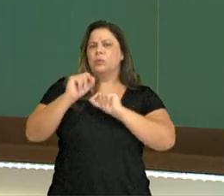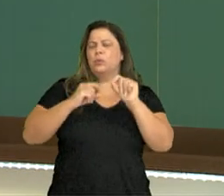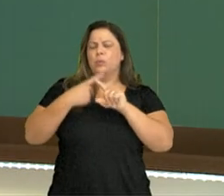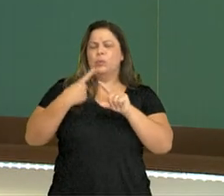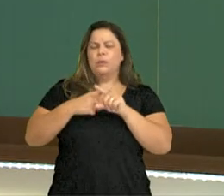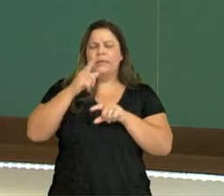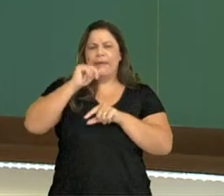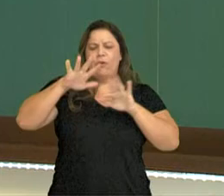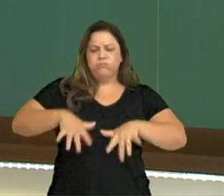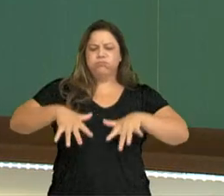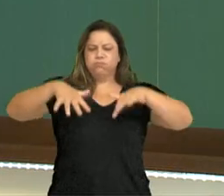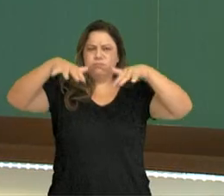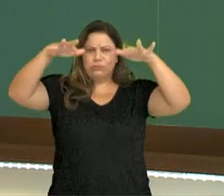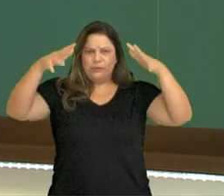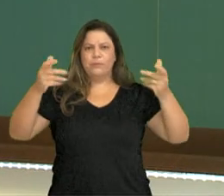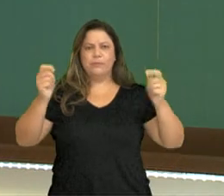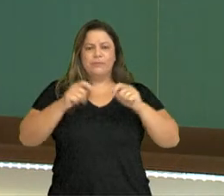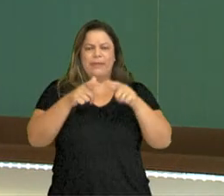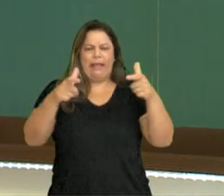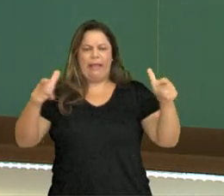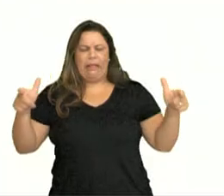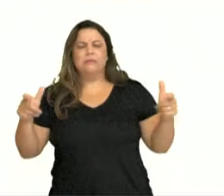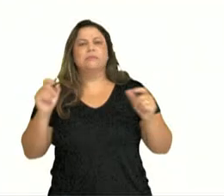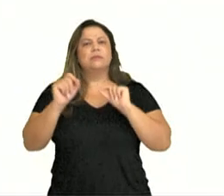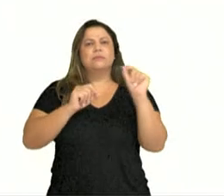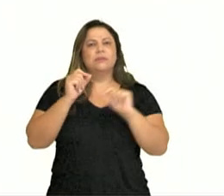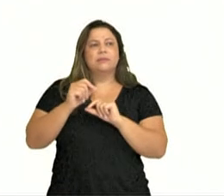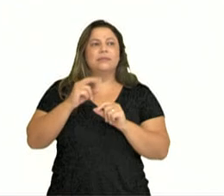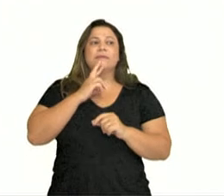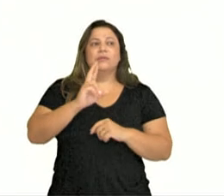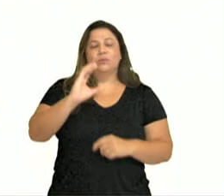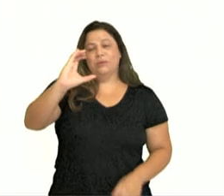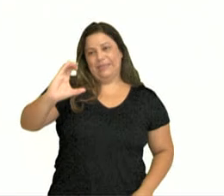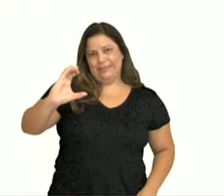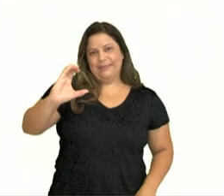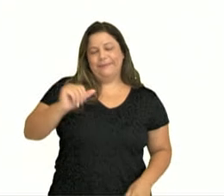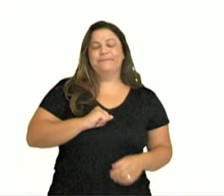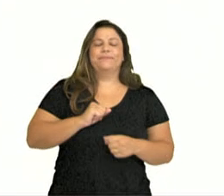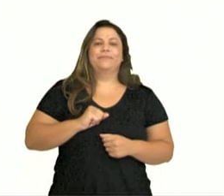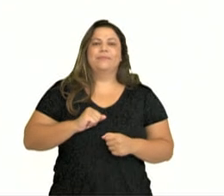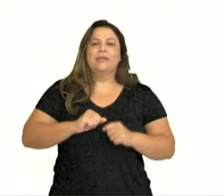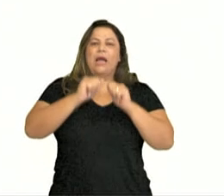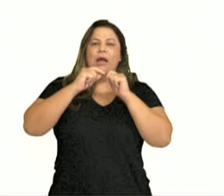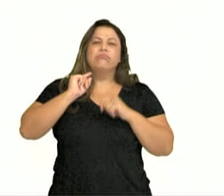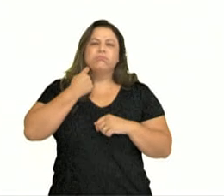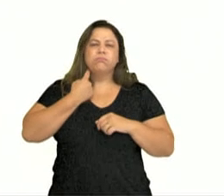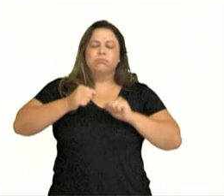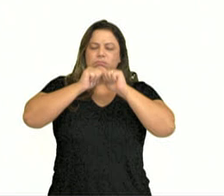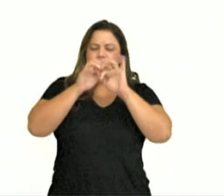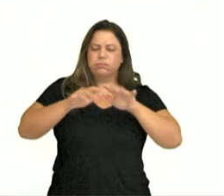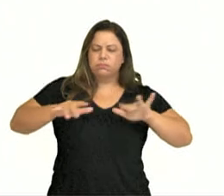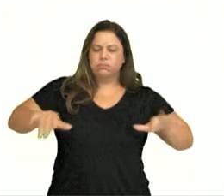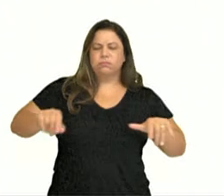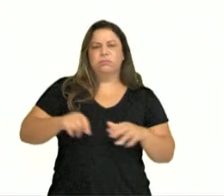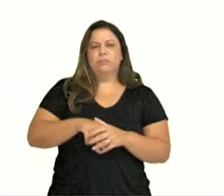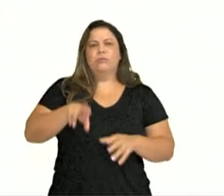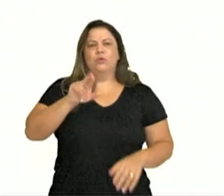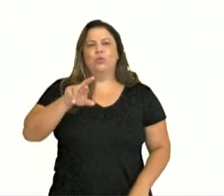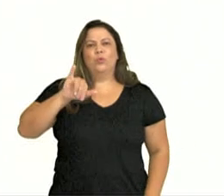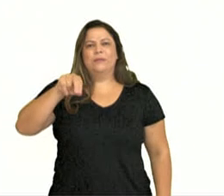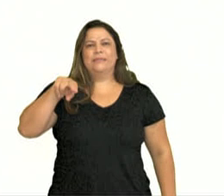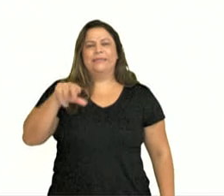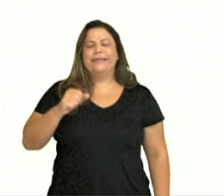aumenta? Então, vamos ver a resposta? Letra C, contaminação da água pela urina de rato que transmite a